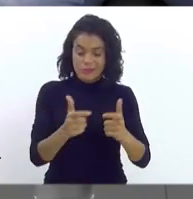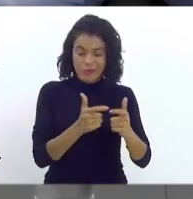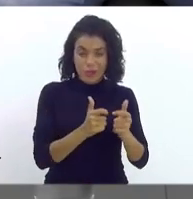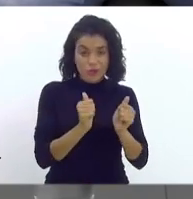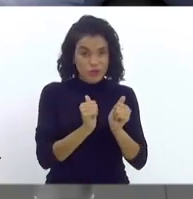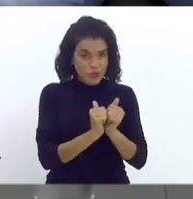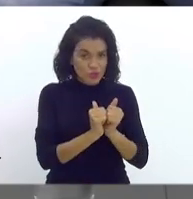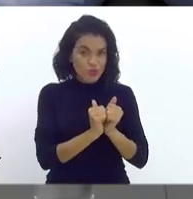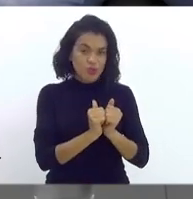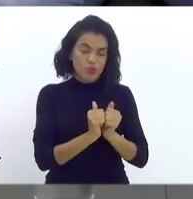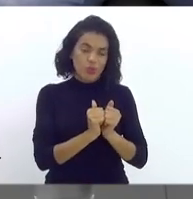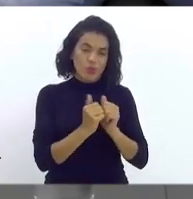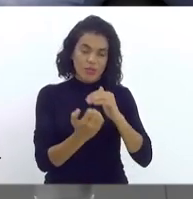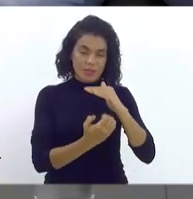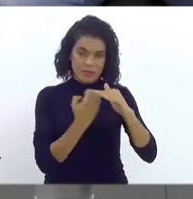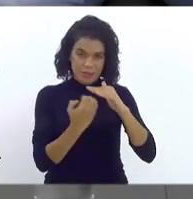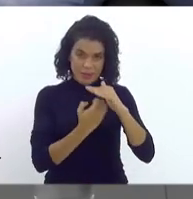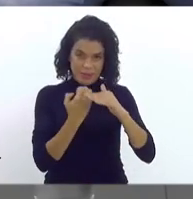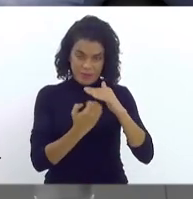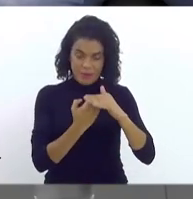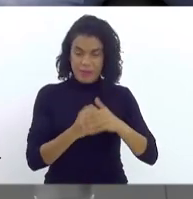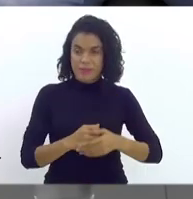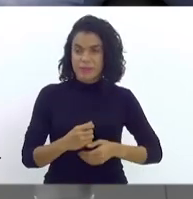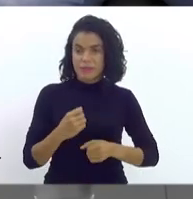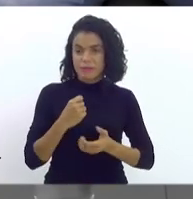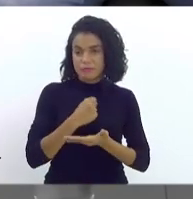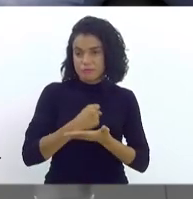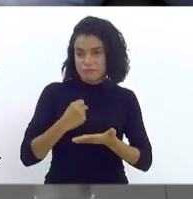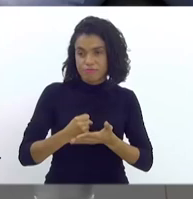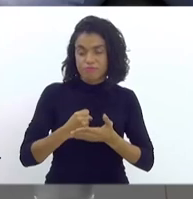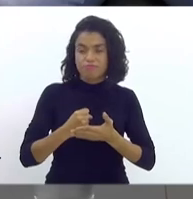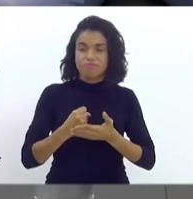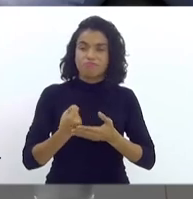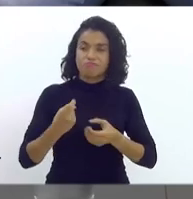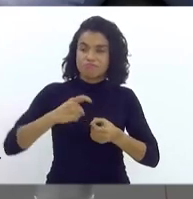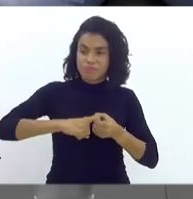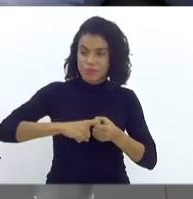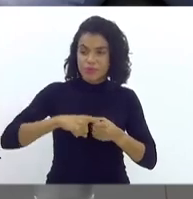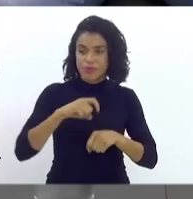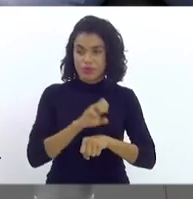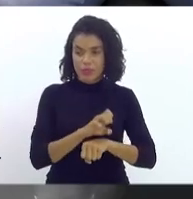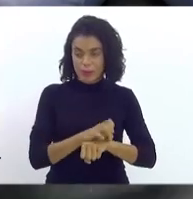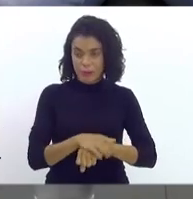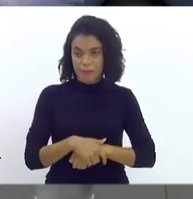com as concessionárias. É, em relação